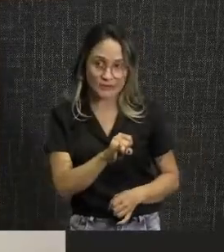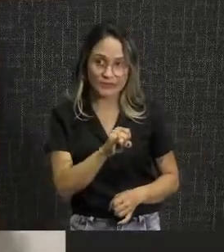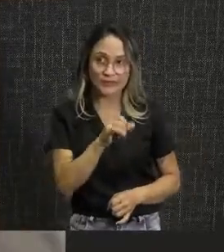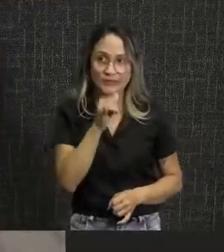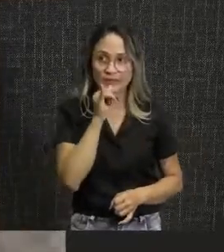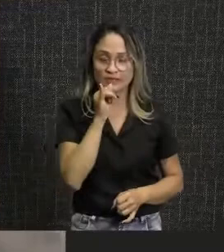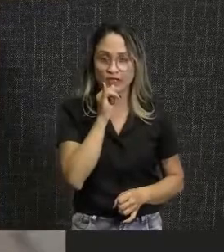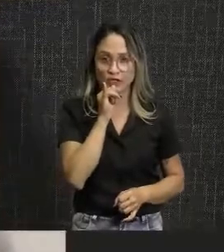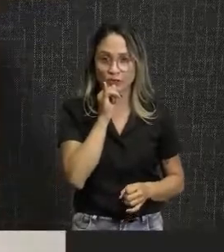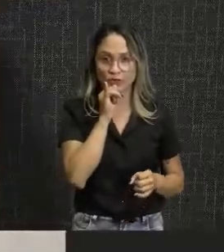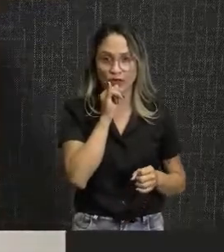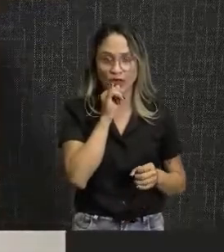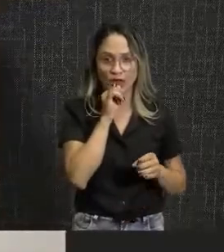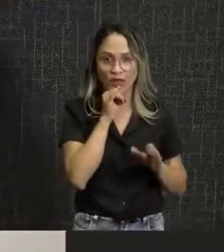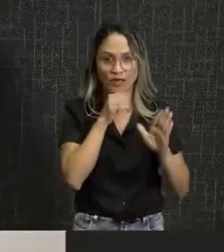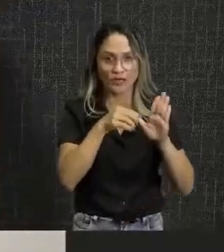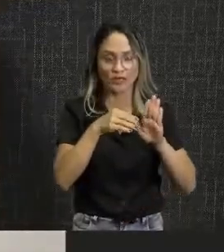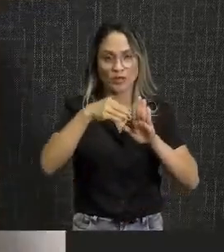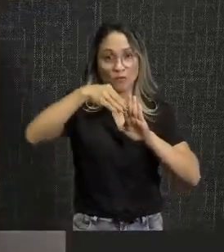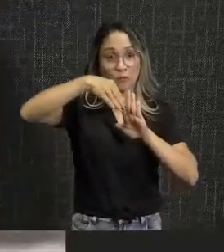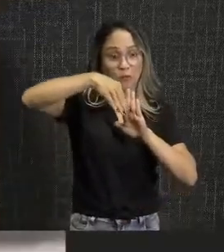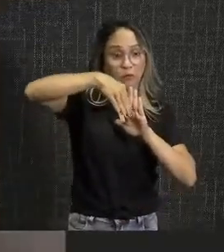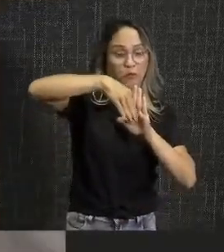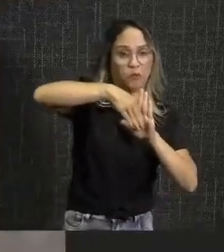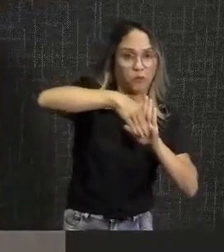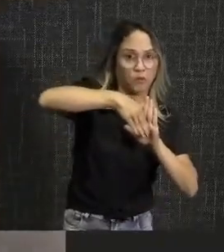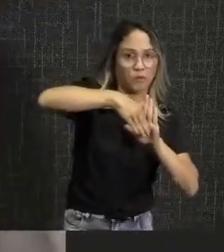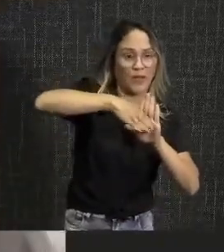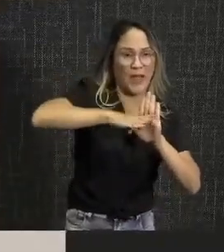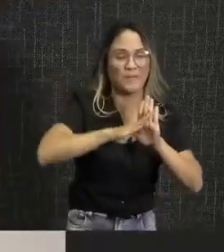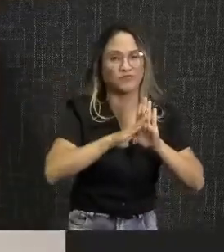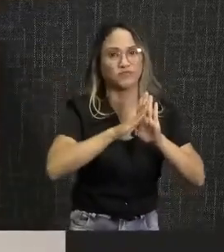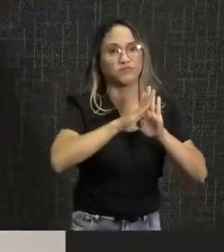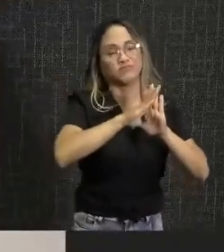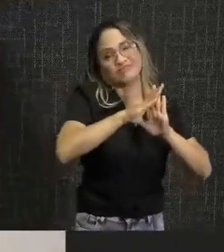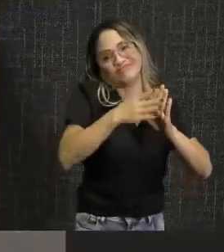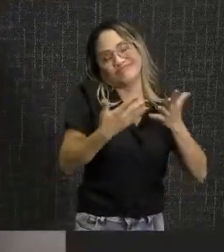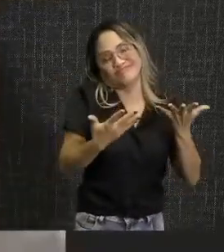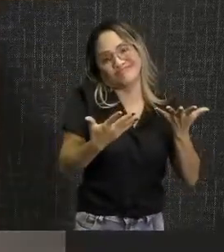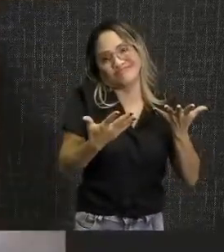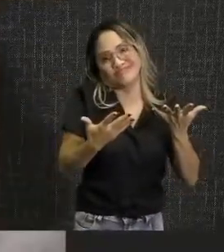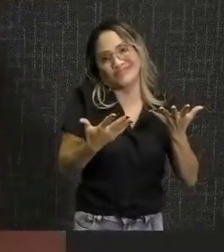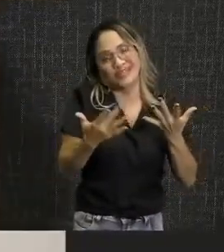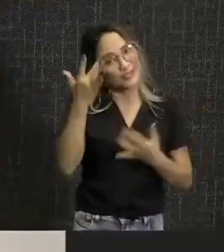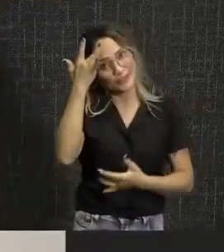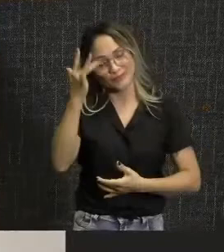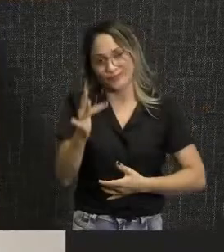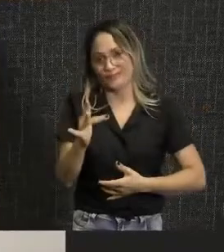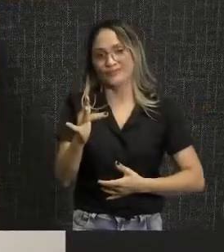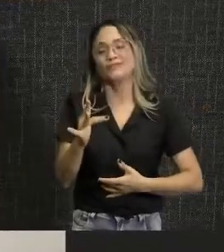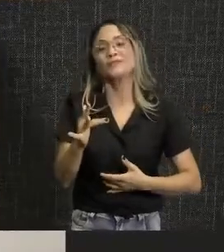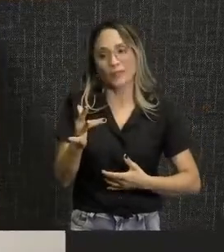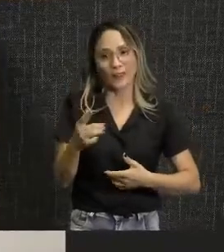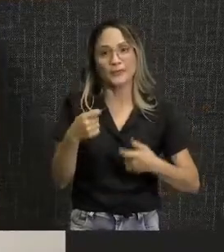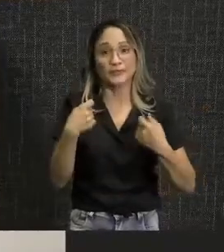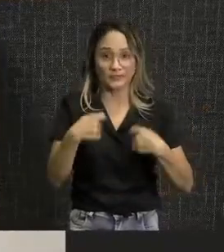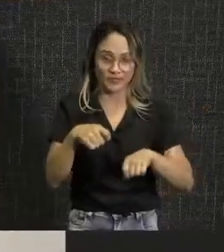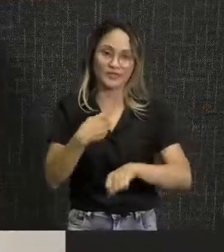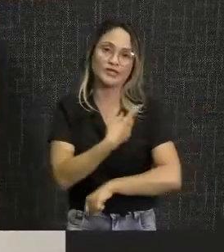se esse nível aí da comunitária for maior, pode vir uma segunda onda, aí é uma corrida para a gente ter uma vacina